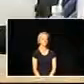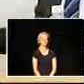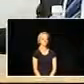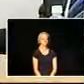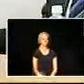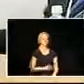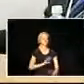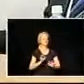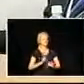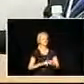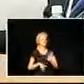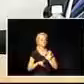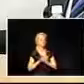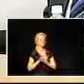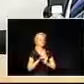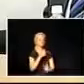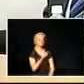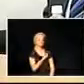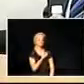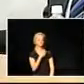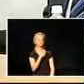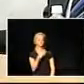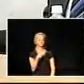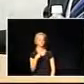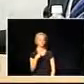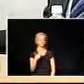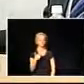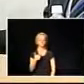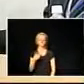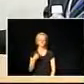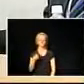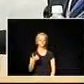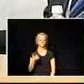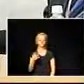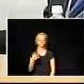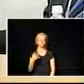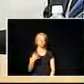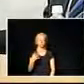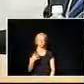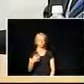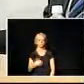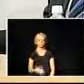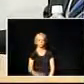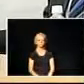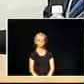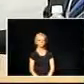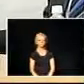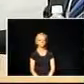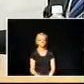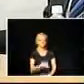Projeto de lei número 32/2014, dispõe sobre denominação de vias públicas, rua Bentivi,